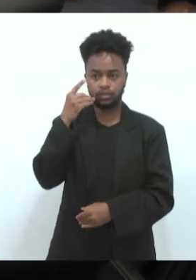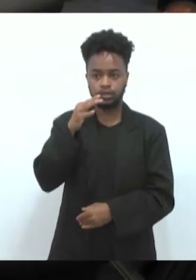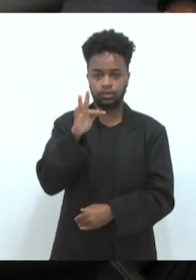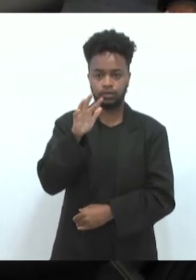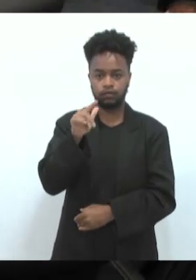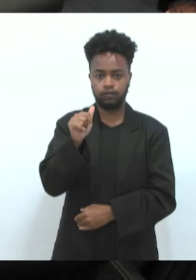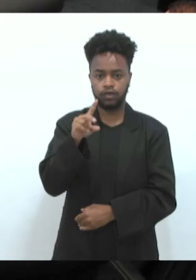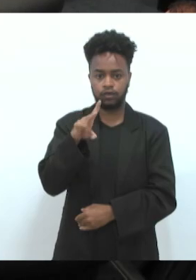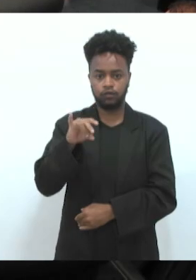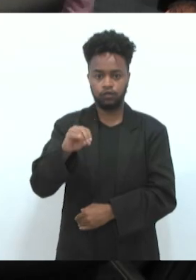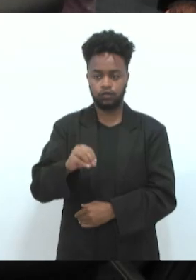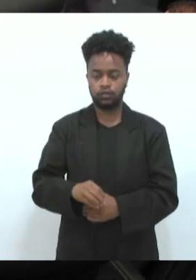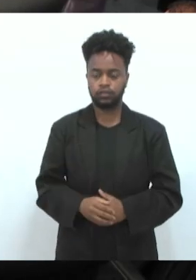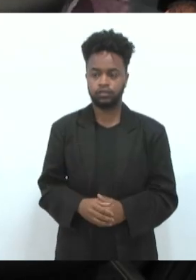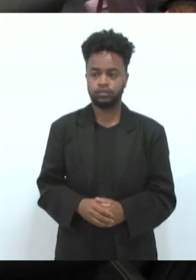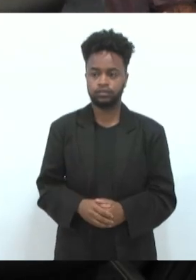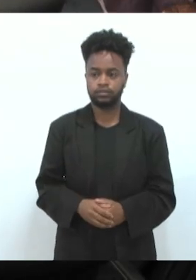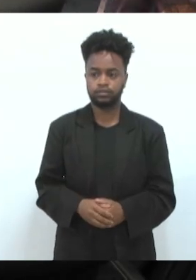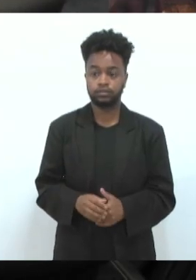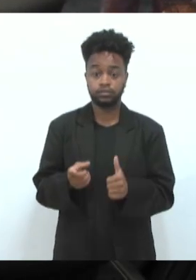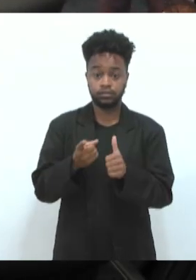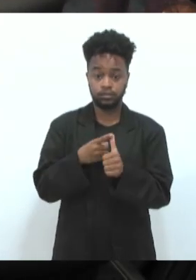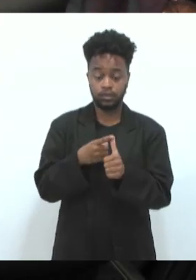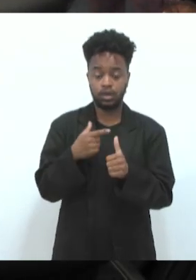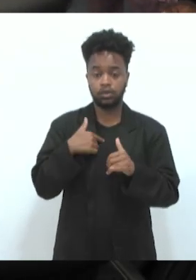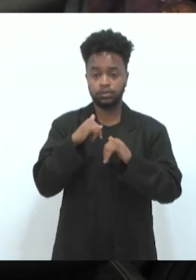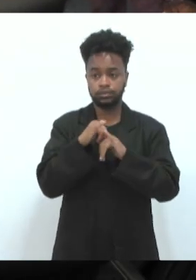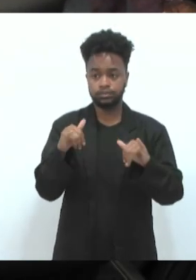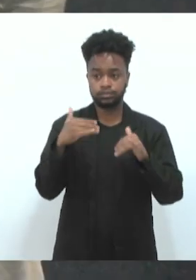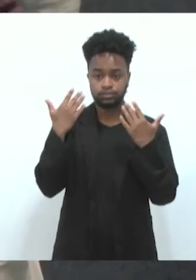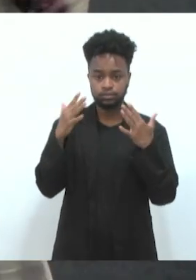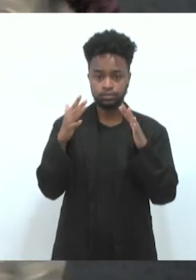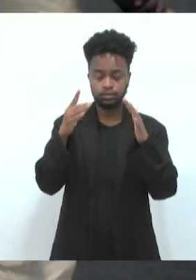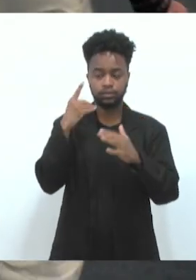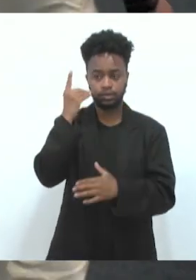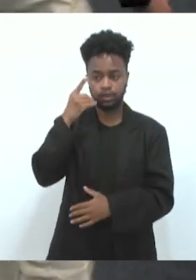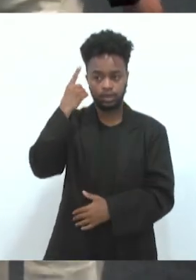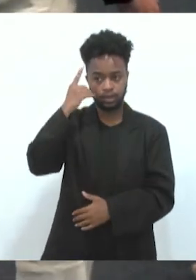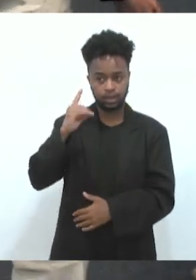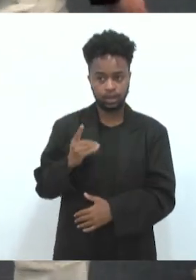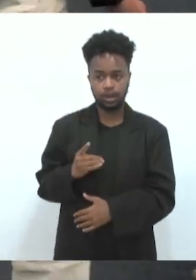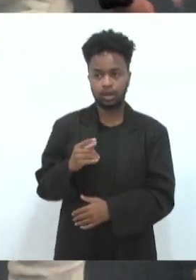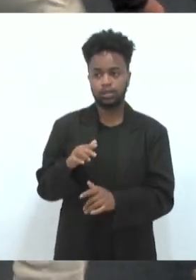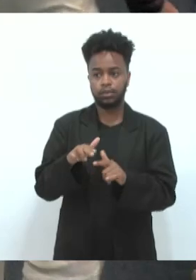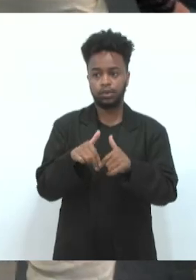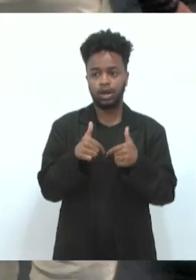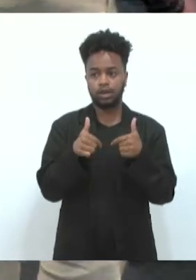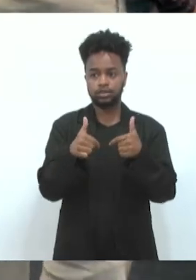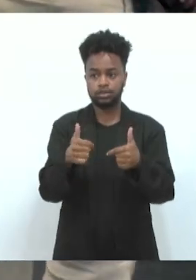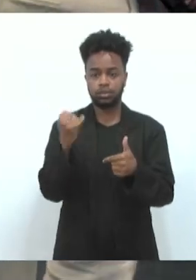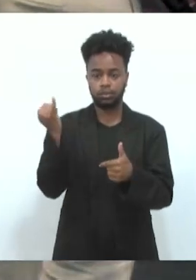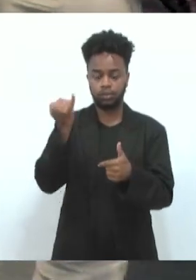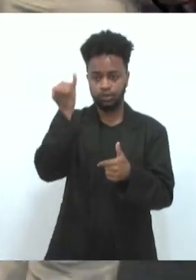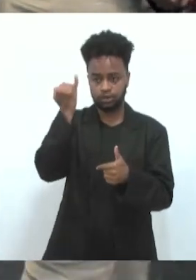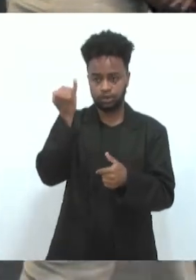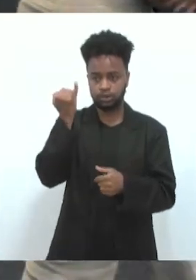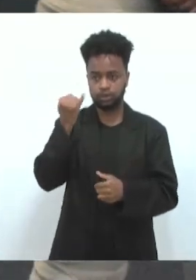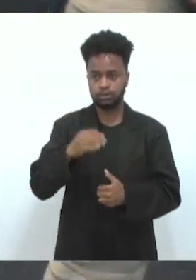Em primeiro lugar, quero parabenizar a deputada Dani Monteiro pela iniciativa tão